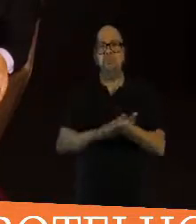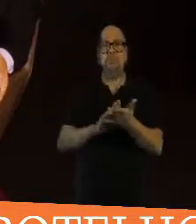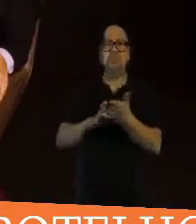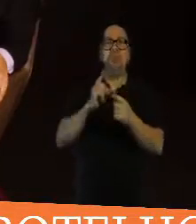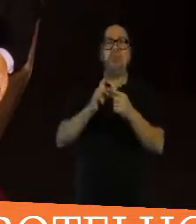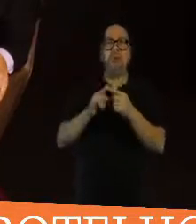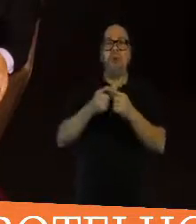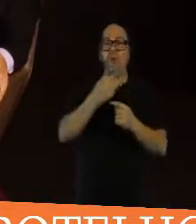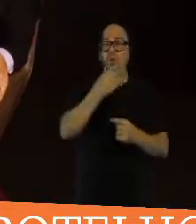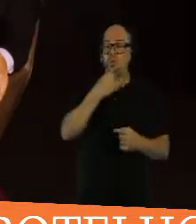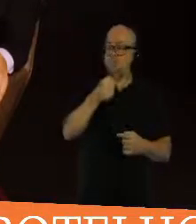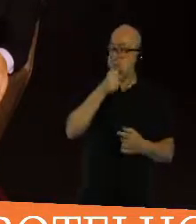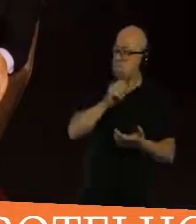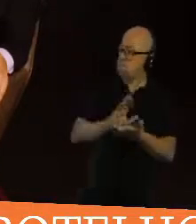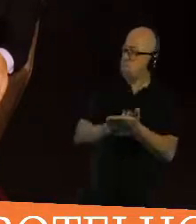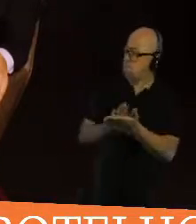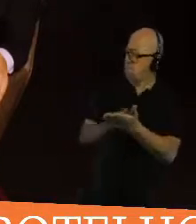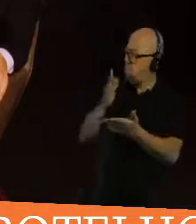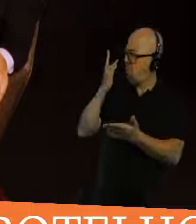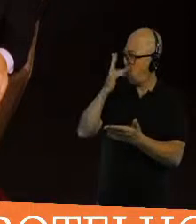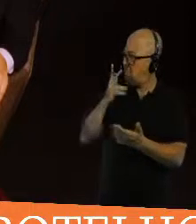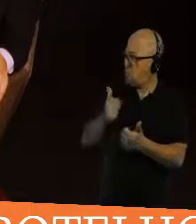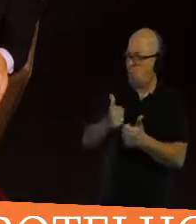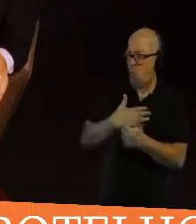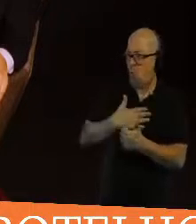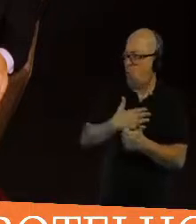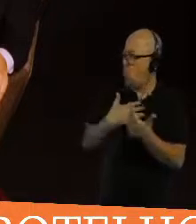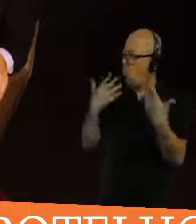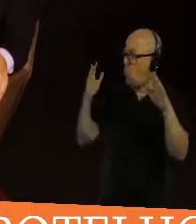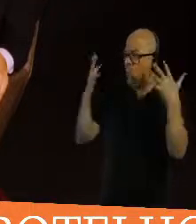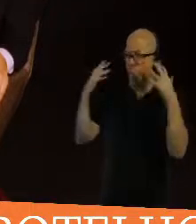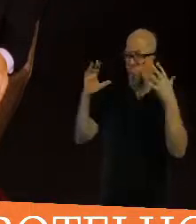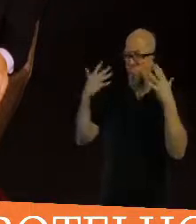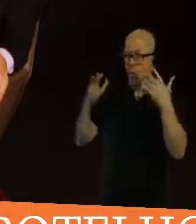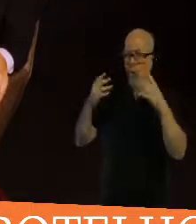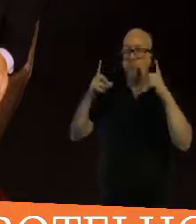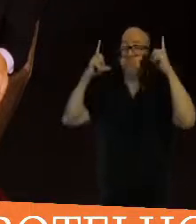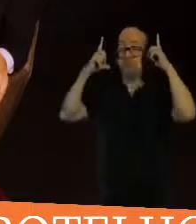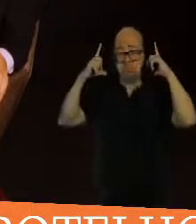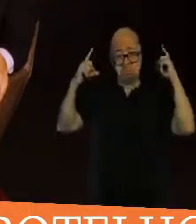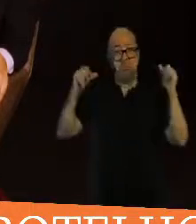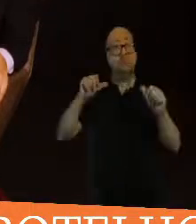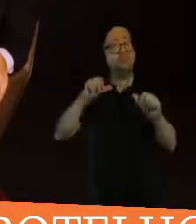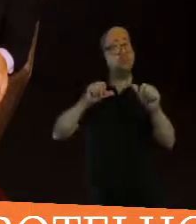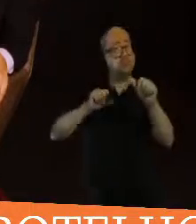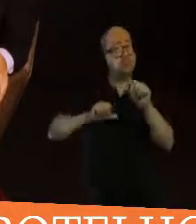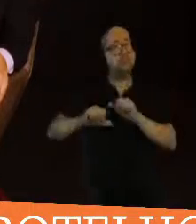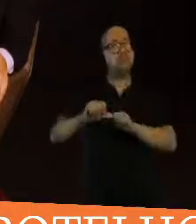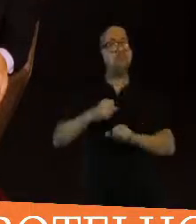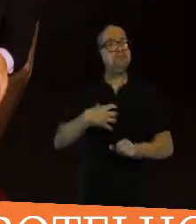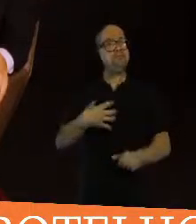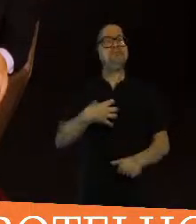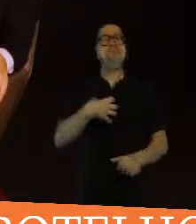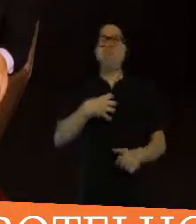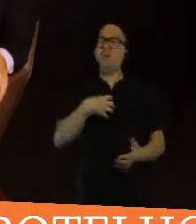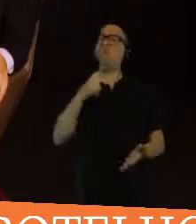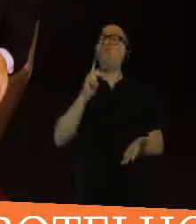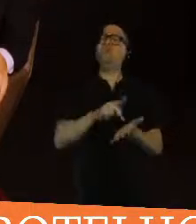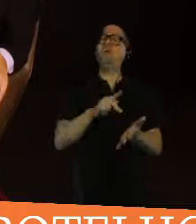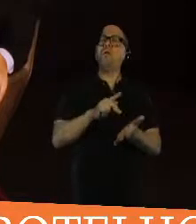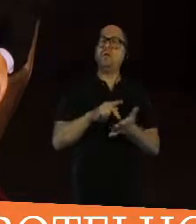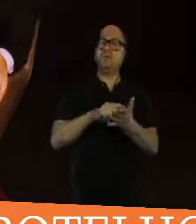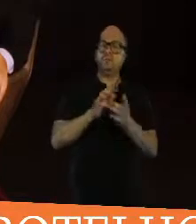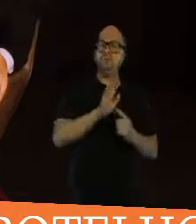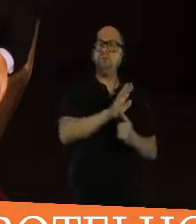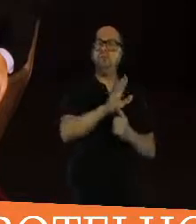tanto do apresentador, quanto de uma parte do público, calorosos aplausos. Então, foi aí que ele começou, que ele, né, se mostrou